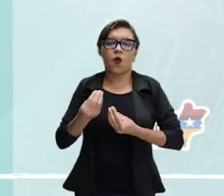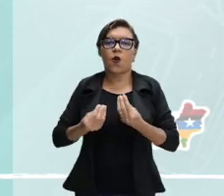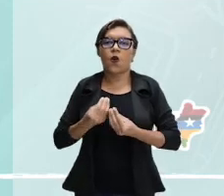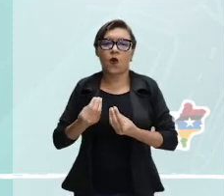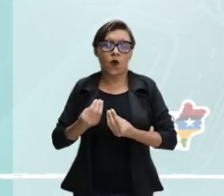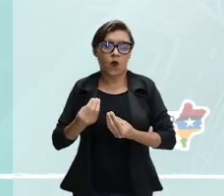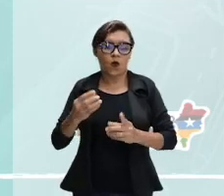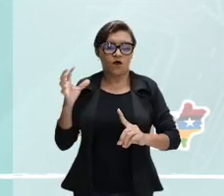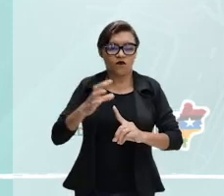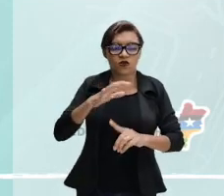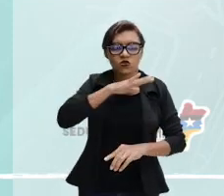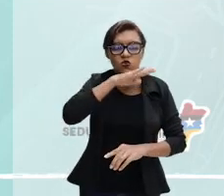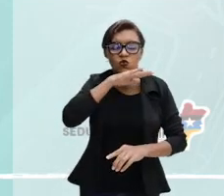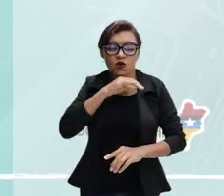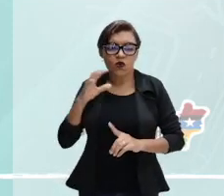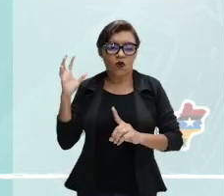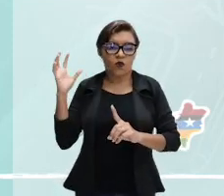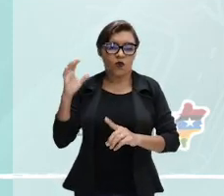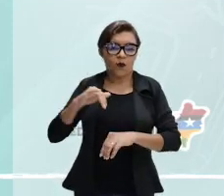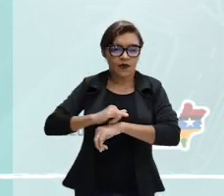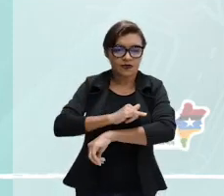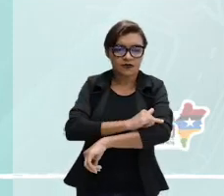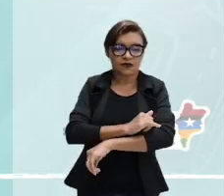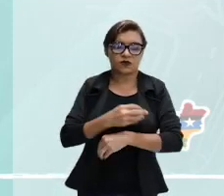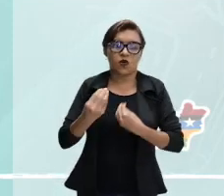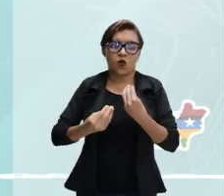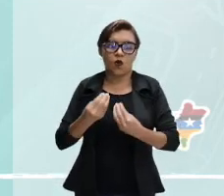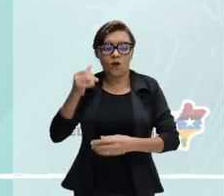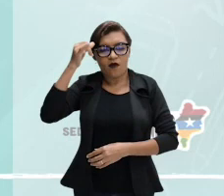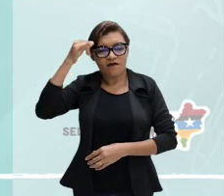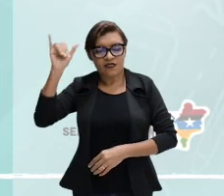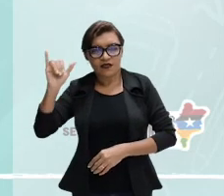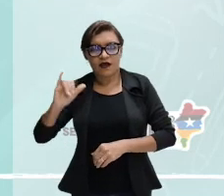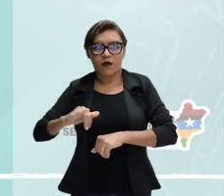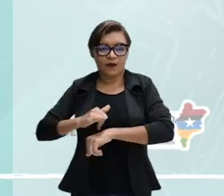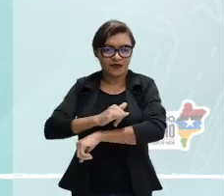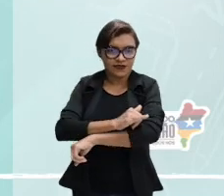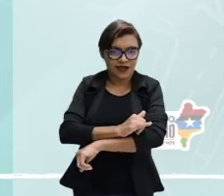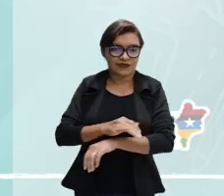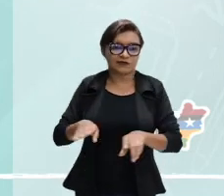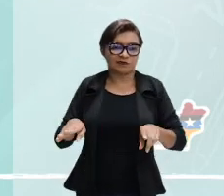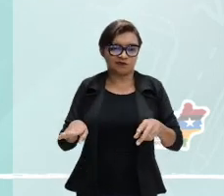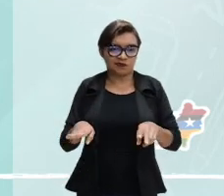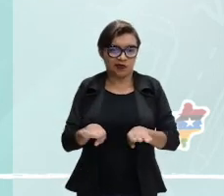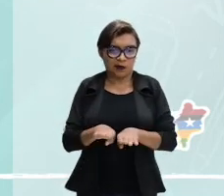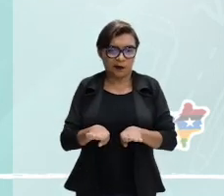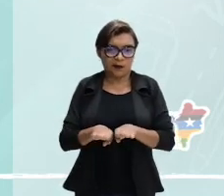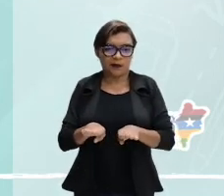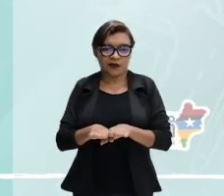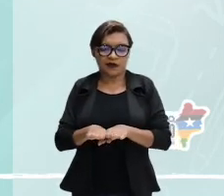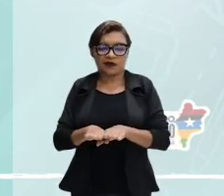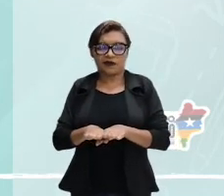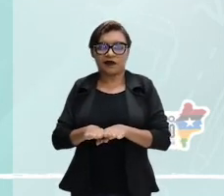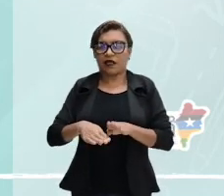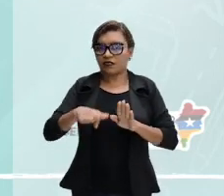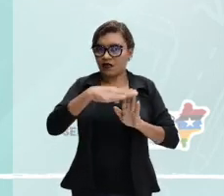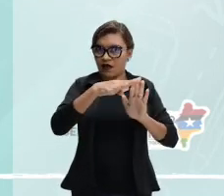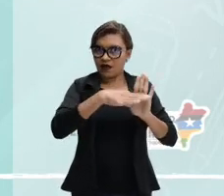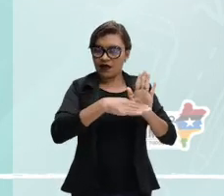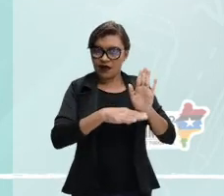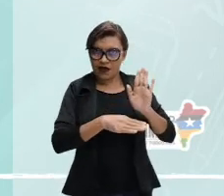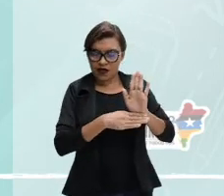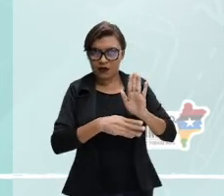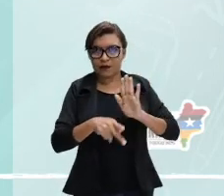obesidade, como combater a obesidade, dados da obesidade no Brasil e dados da obesidade